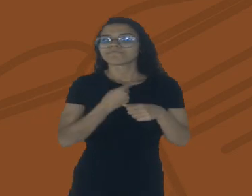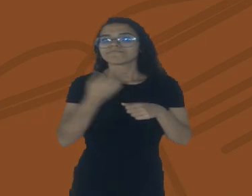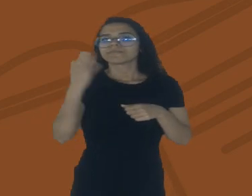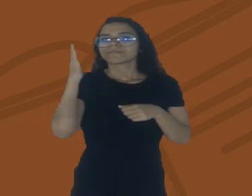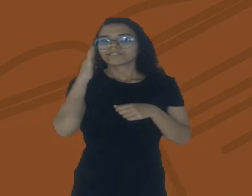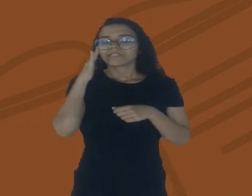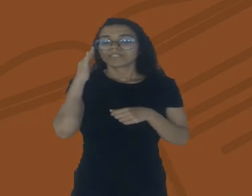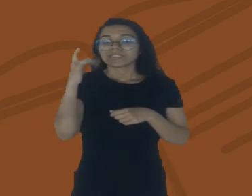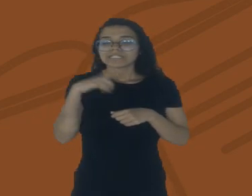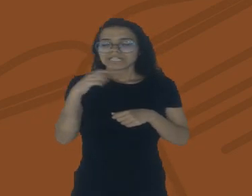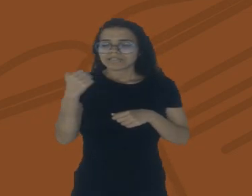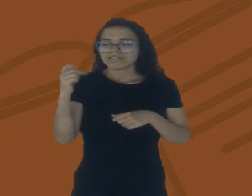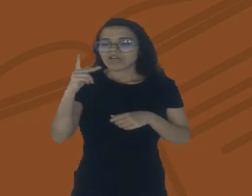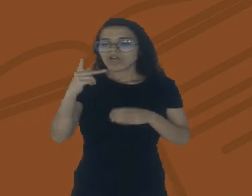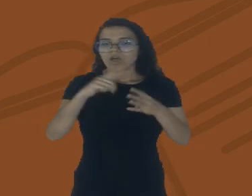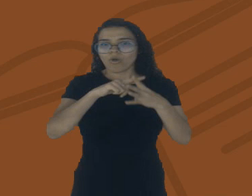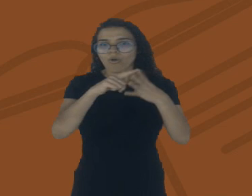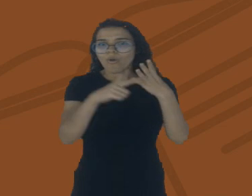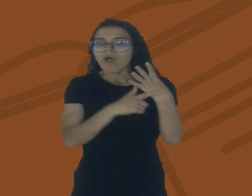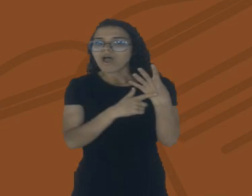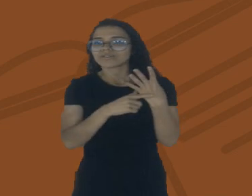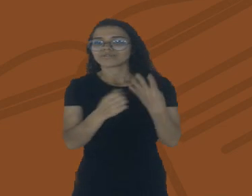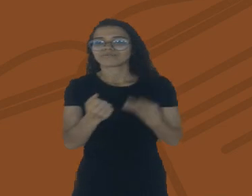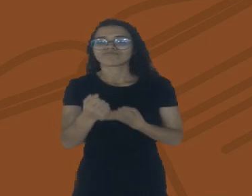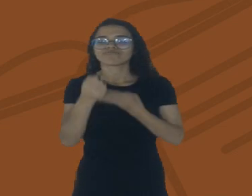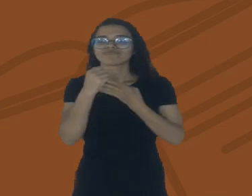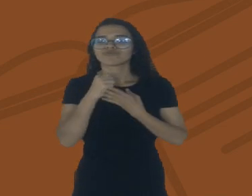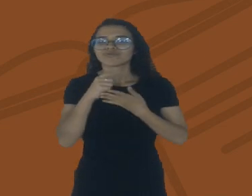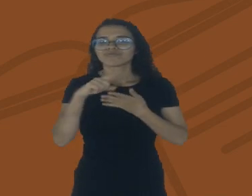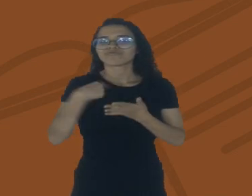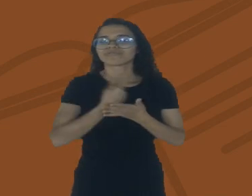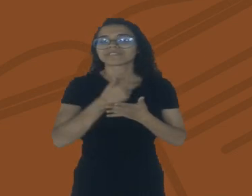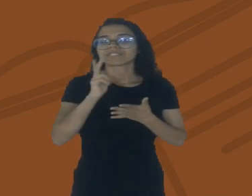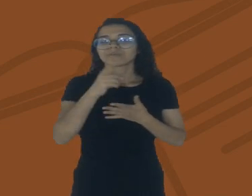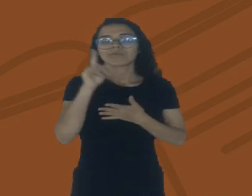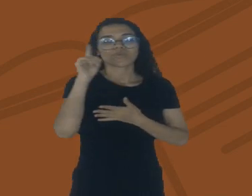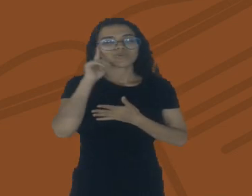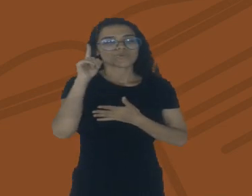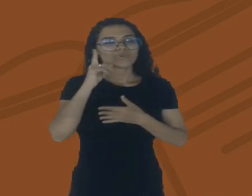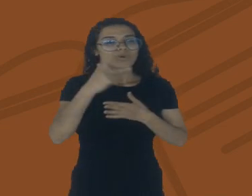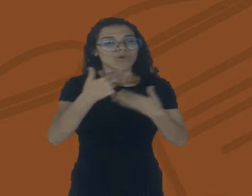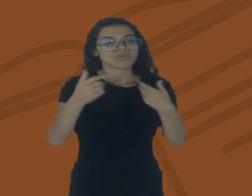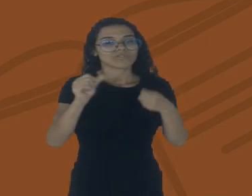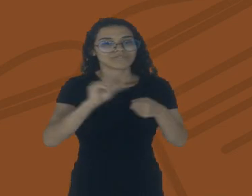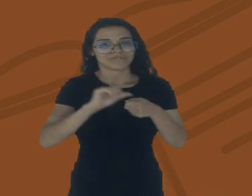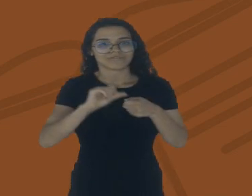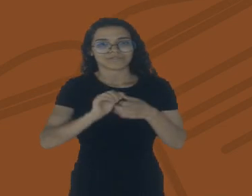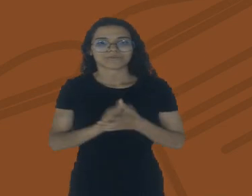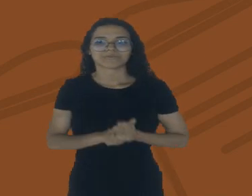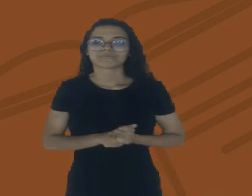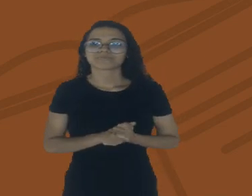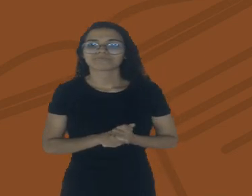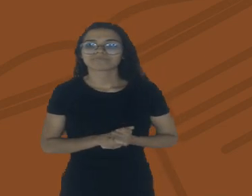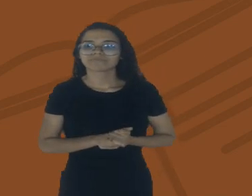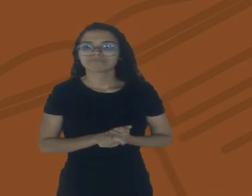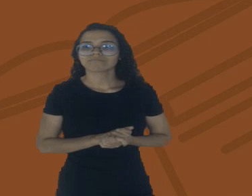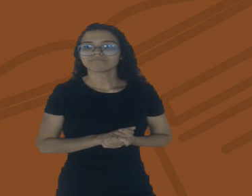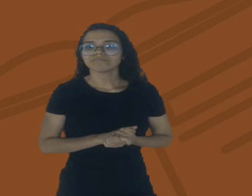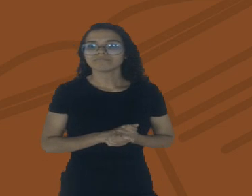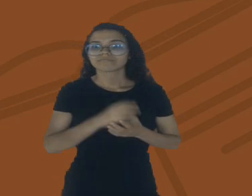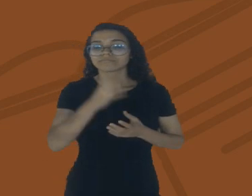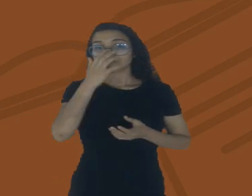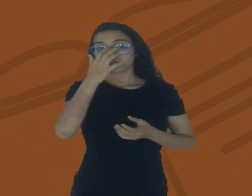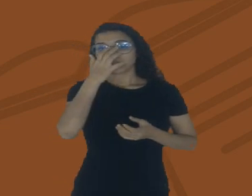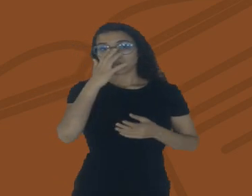tem esses hormônios aí que nos auxiliam sempre nas nossas atividades, né? E no nosso sono. Quais